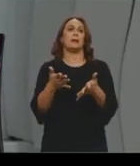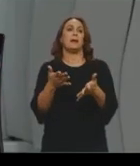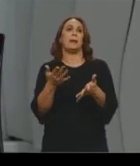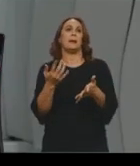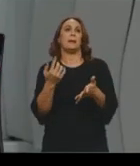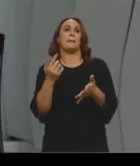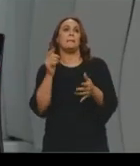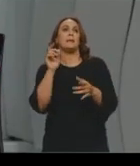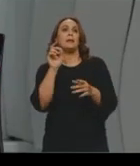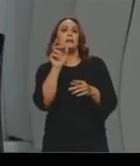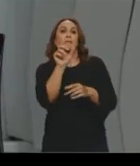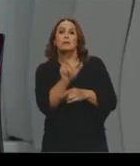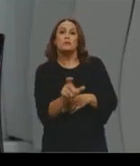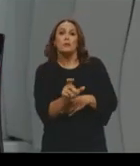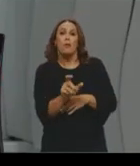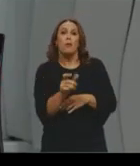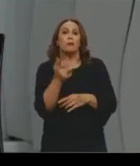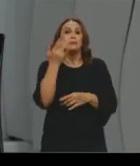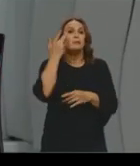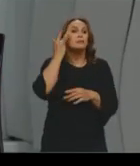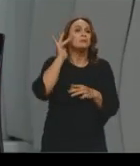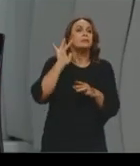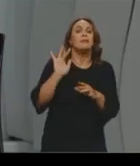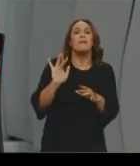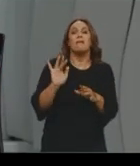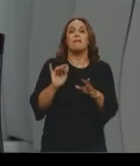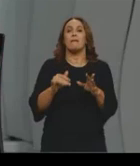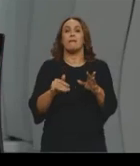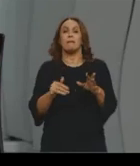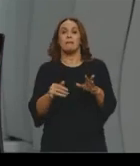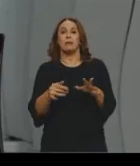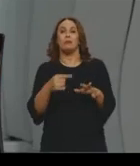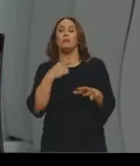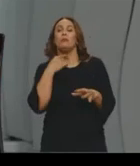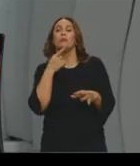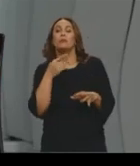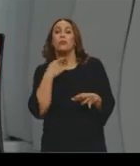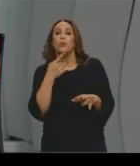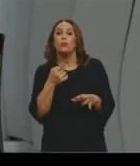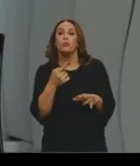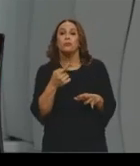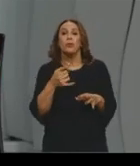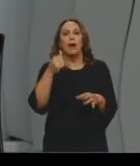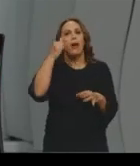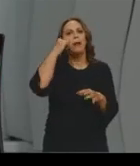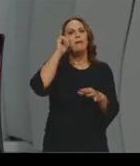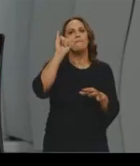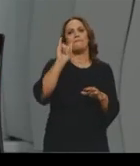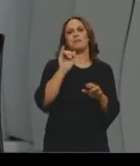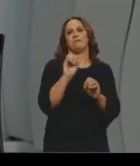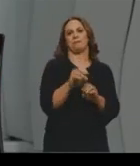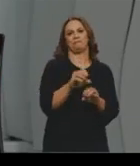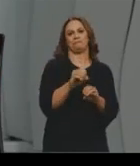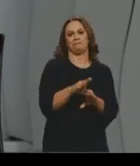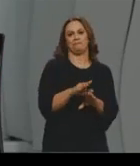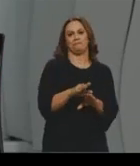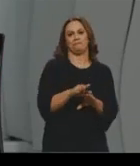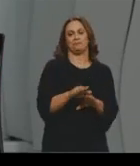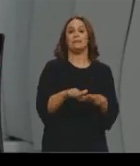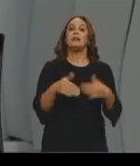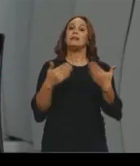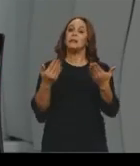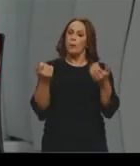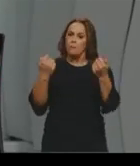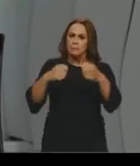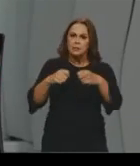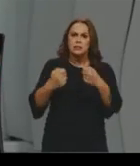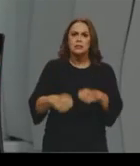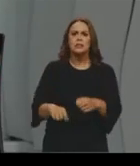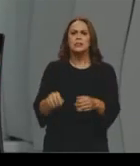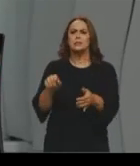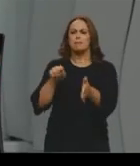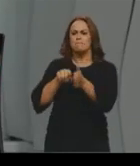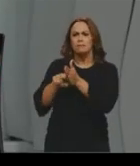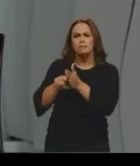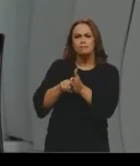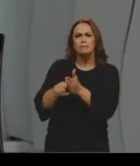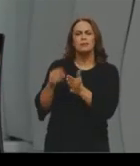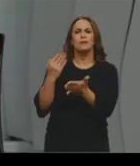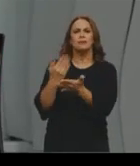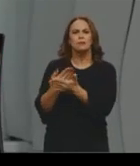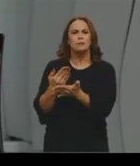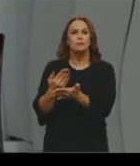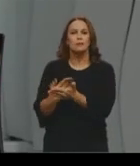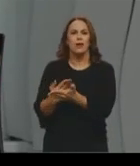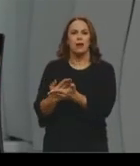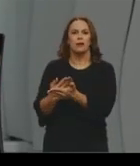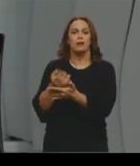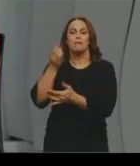hoje a gente precisa muito de um caminho de busca do conhecimento. Então, quanto mais se estuda, mais se conhece, maior a facilidade para tratar